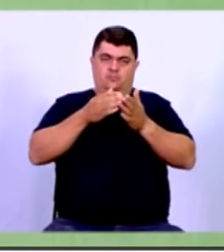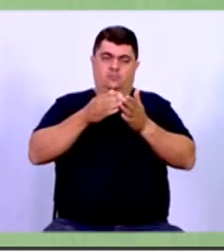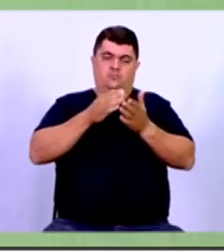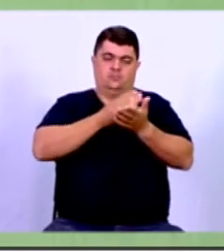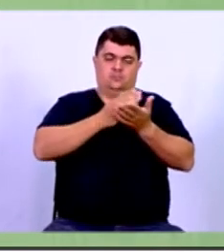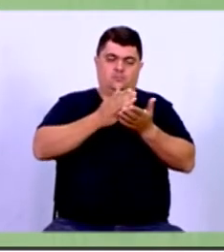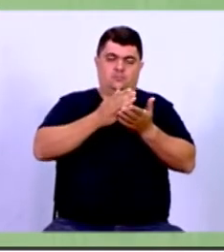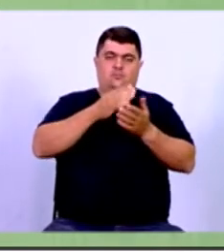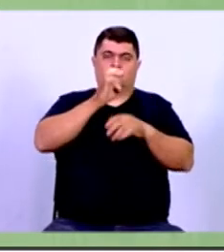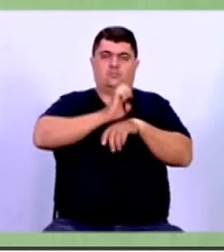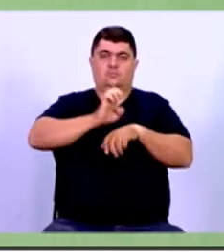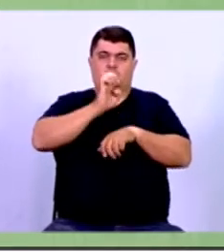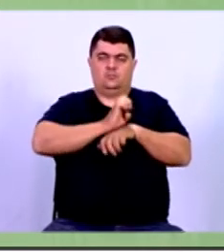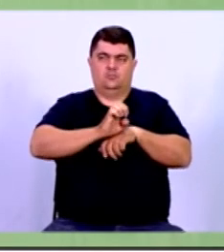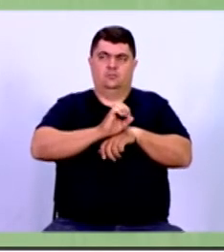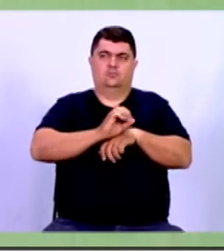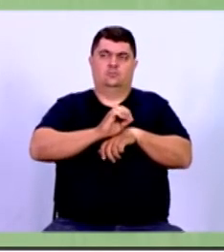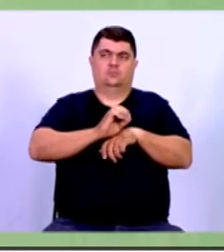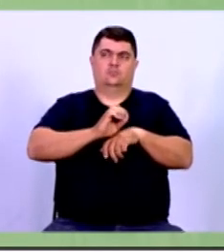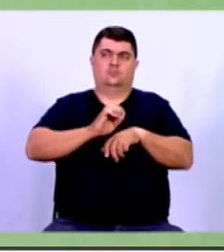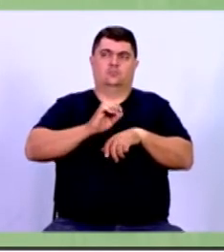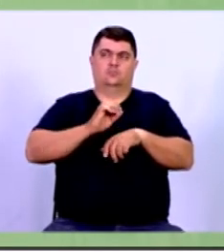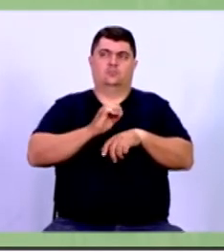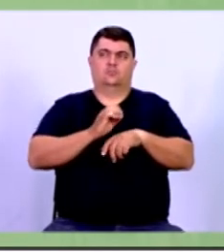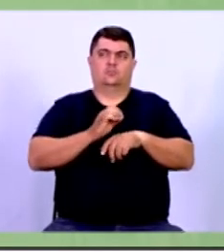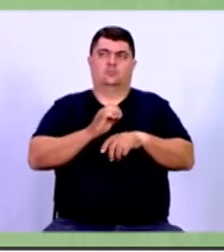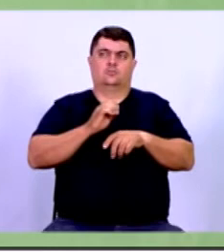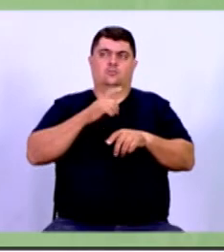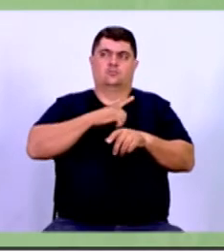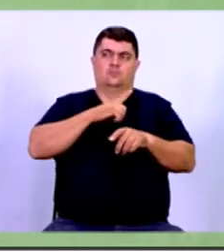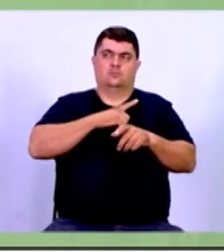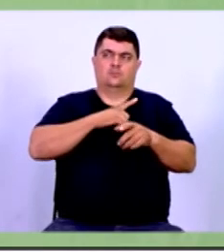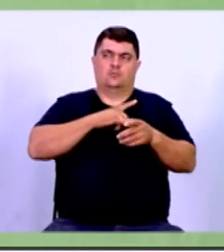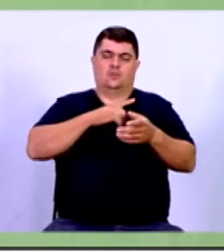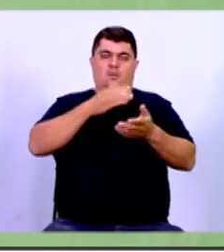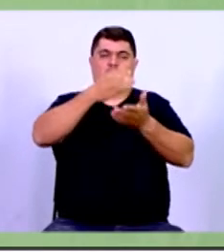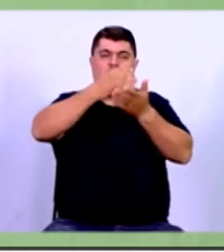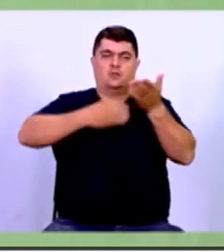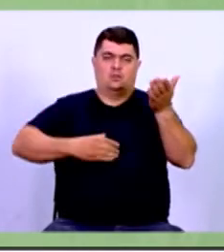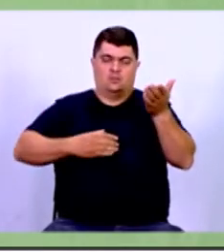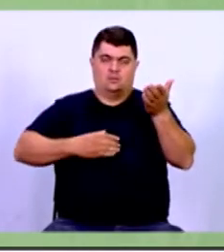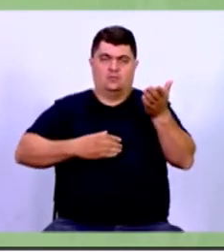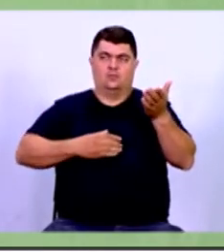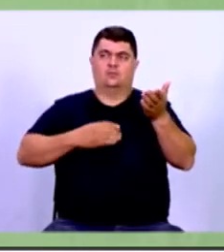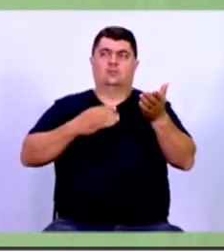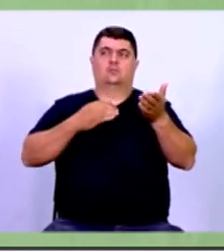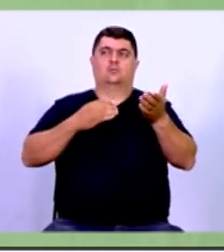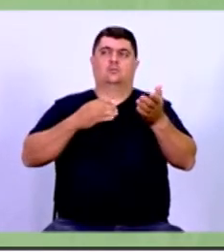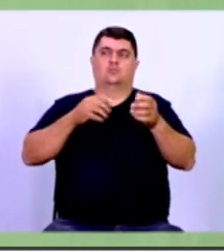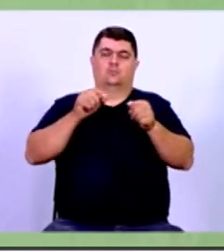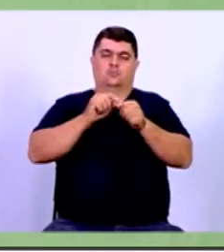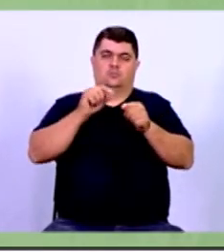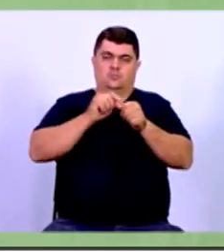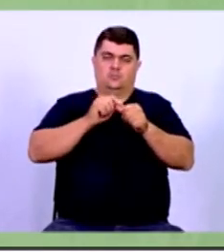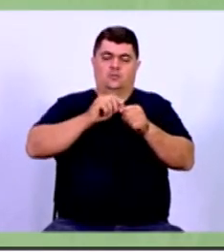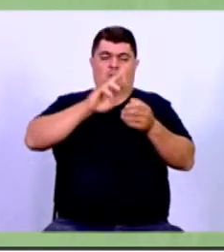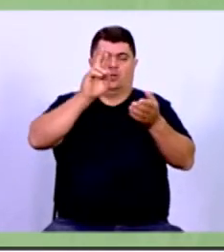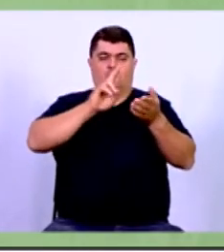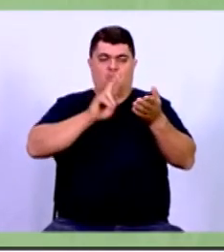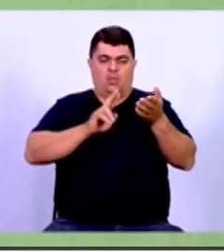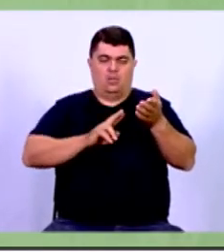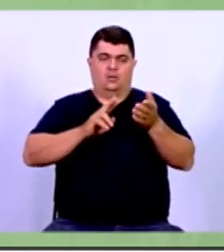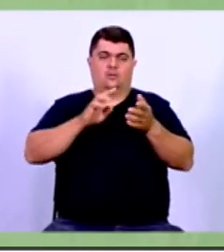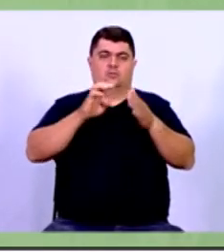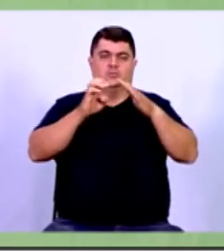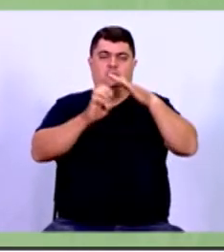iniciar a disciplina a realizar o estágio. Aí você tem o termo de compromisso tripartite, né, com as instituições que